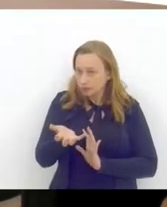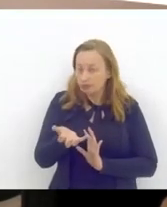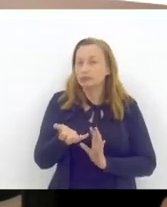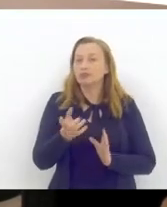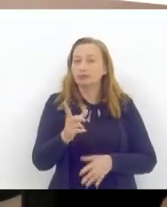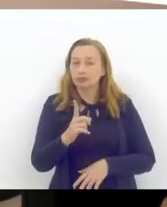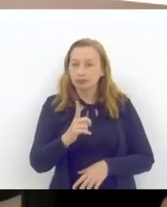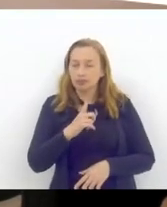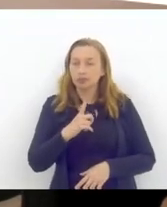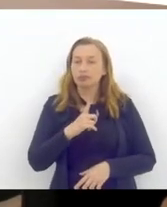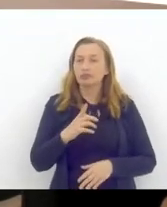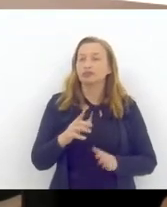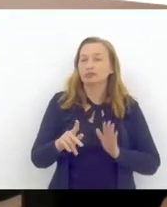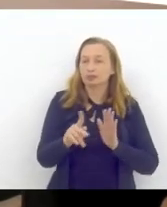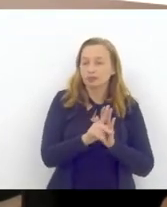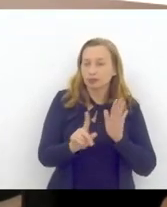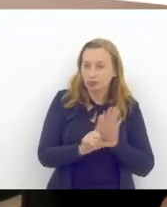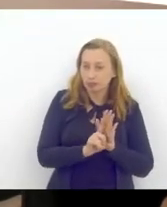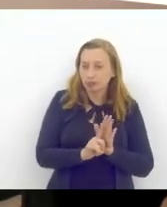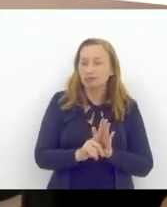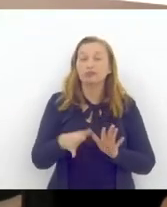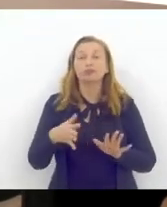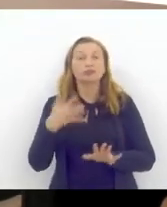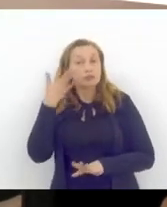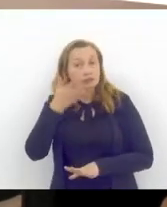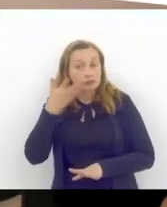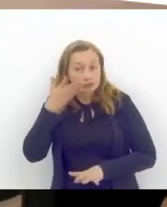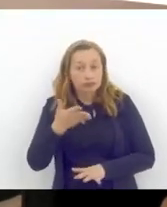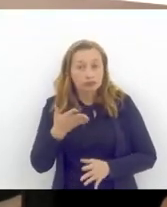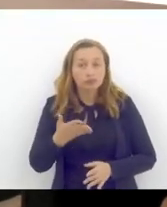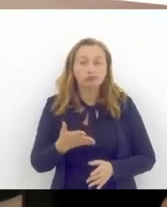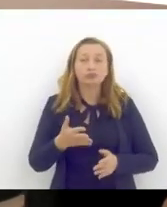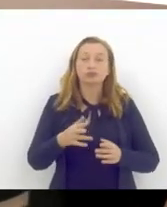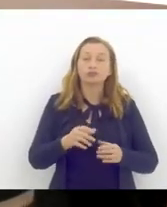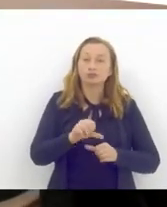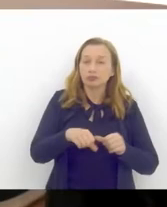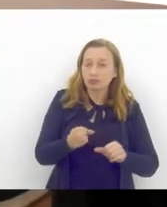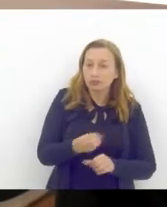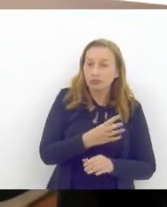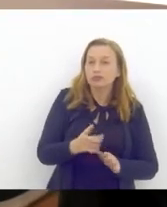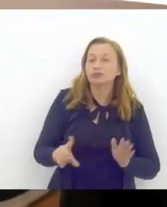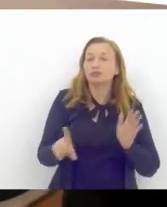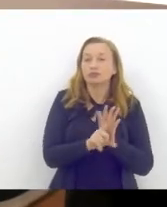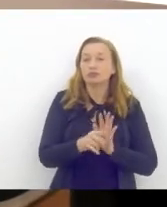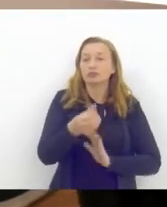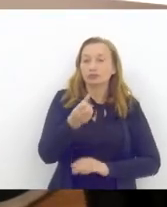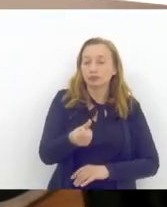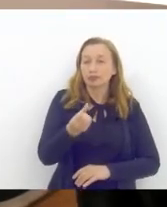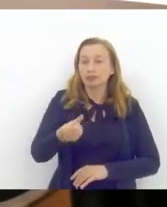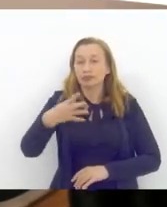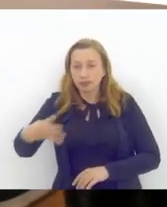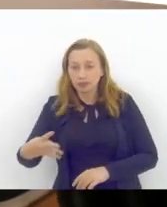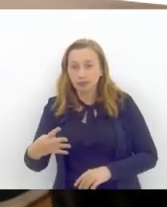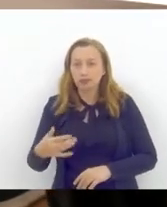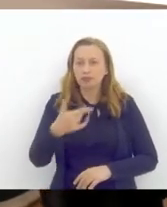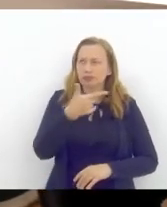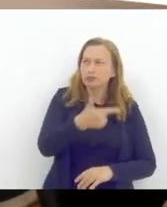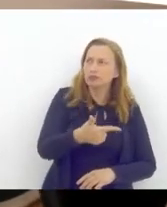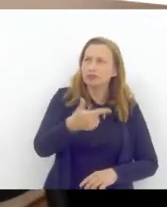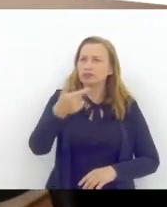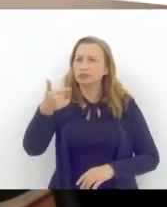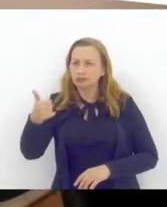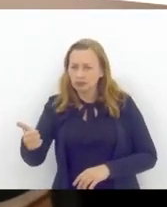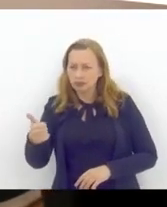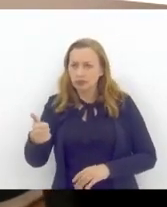uma minuta de um projeto de lei, uma minuta de mensagem com reforma da Lei 2664, aqui referida, de